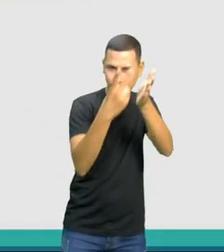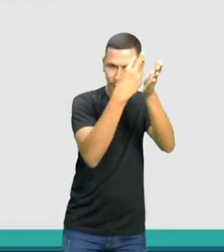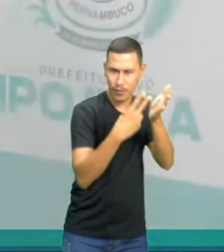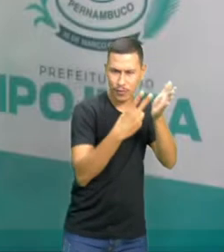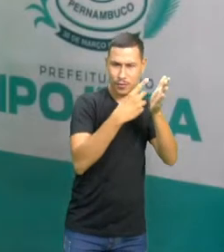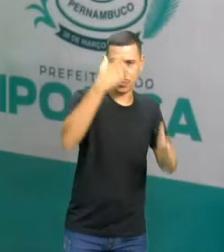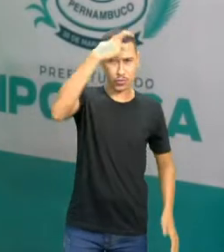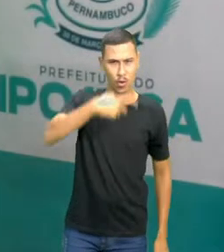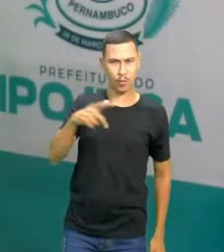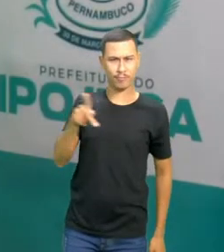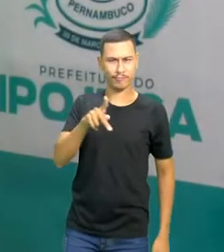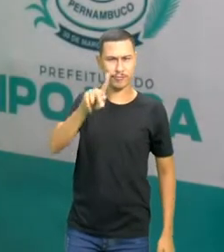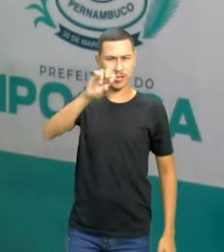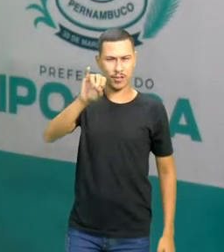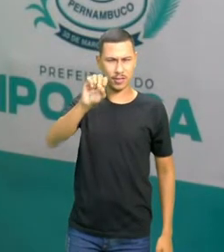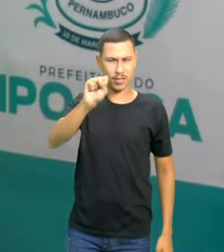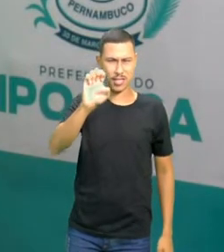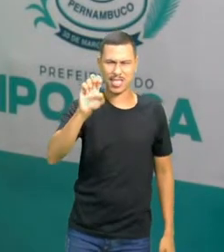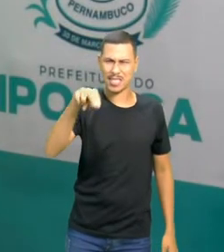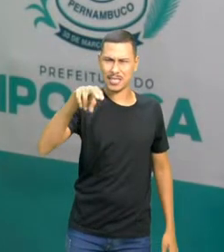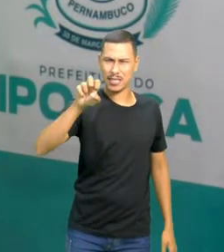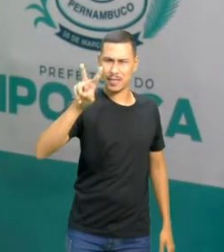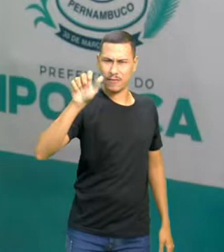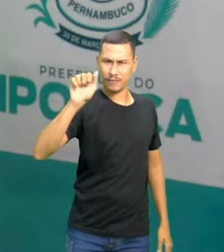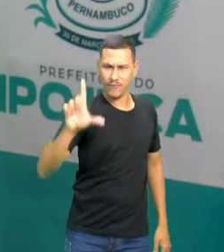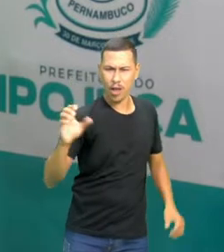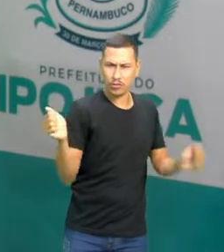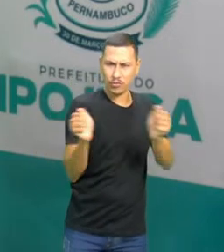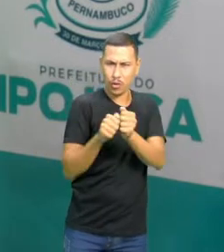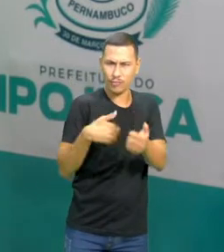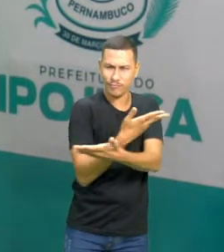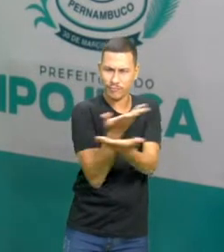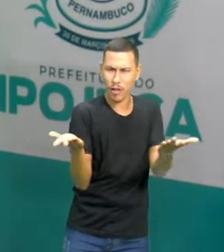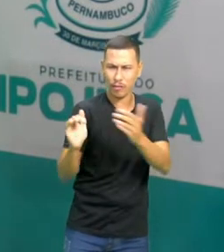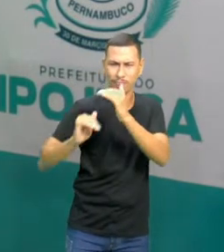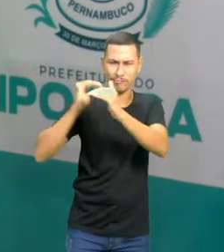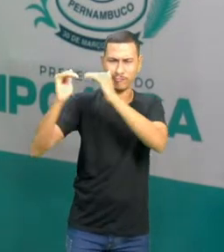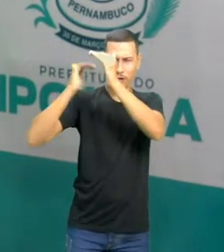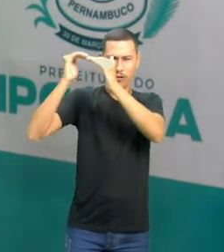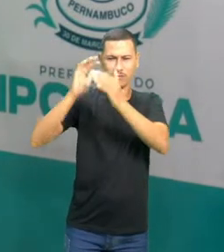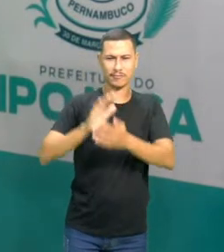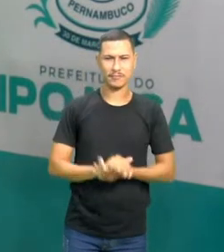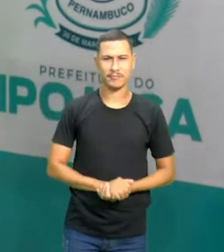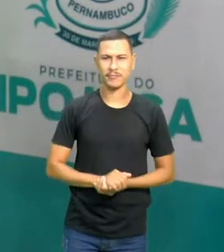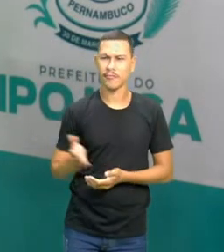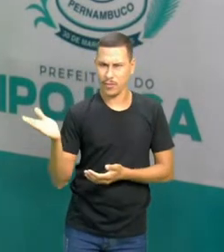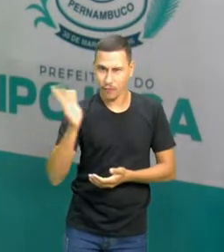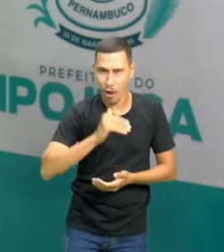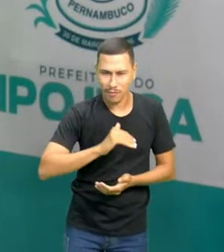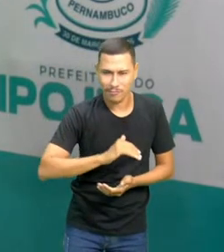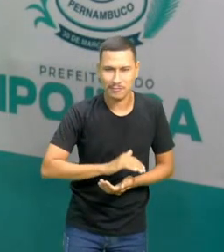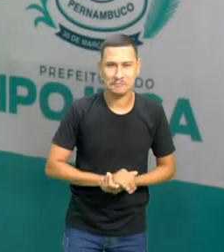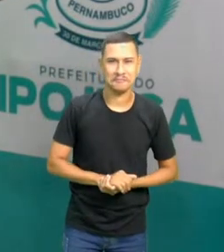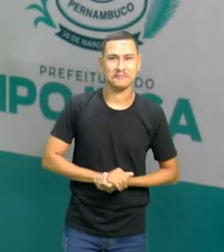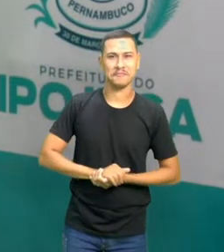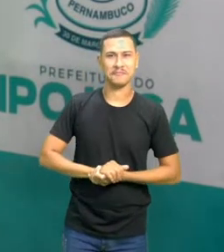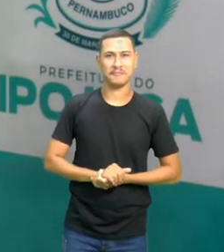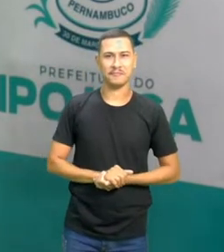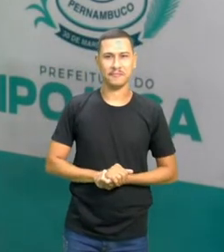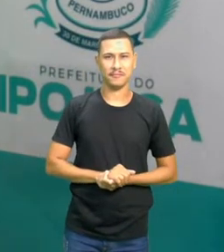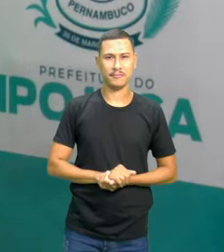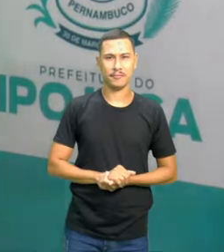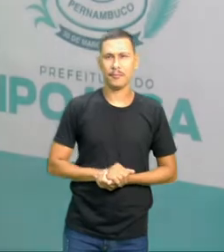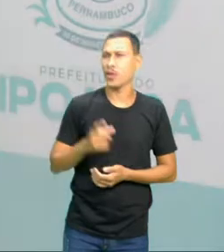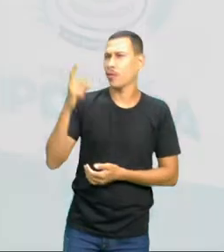professor Cineval Santana, estarei com vocês a desenvolver essa aula. Vamos nessa?